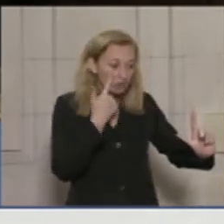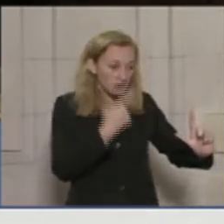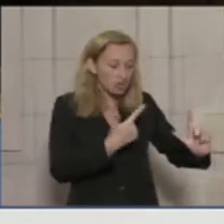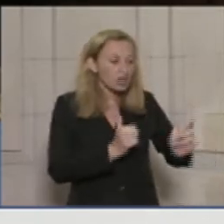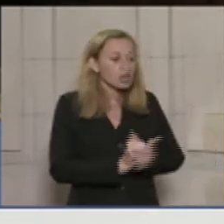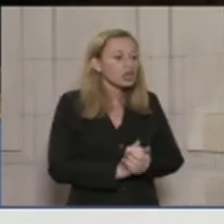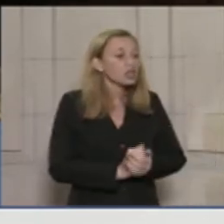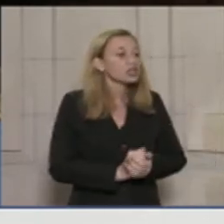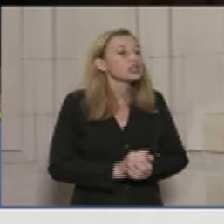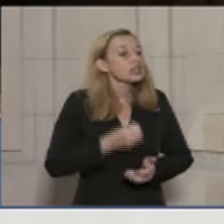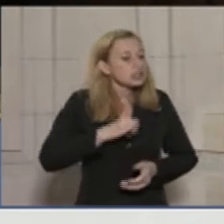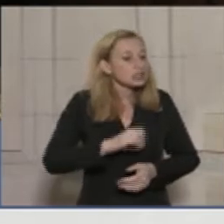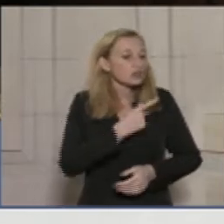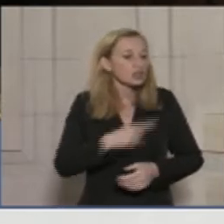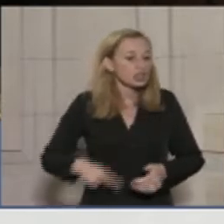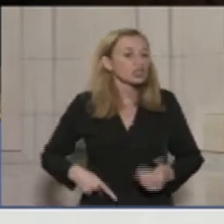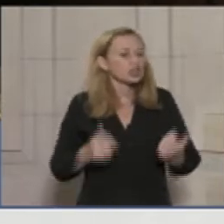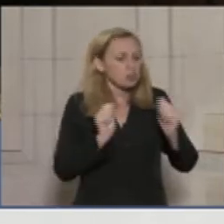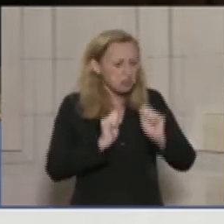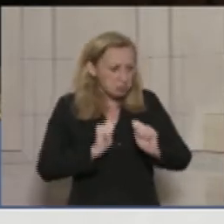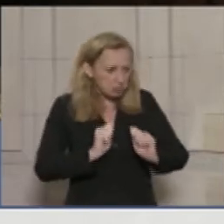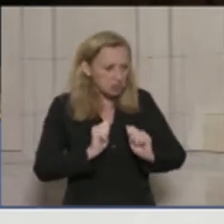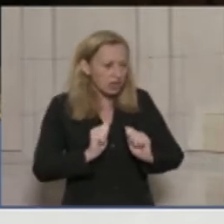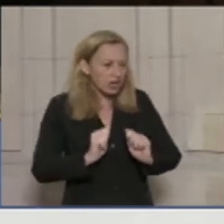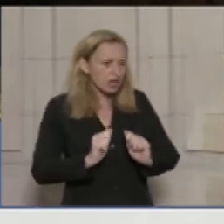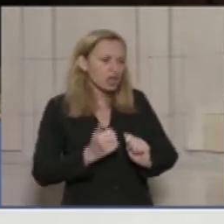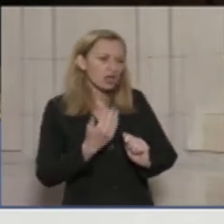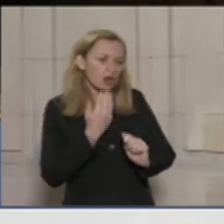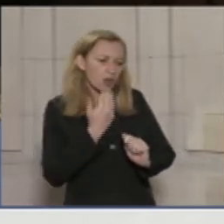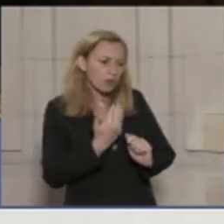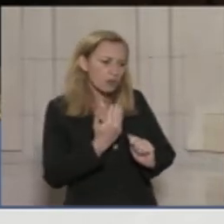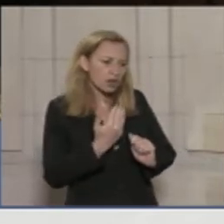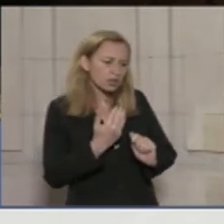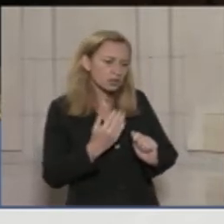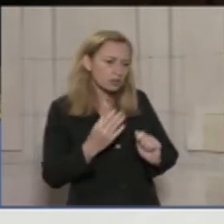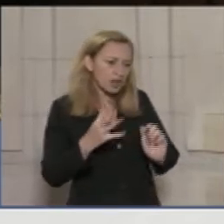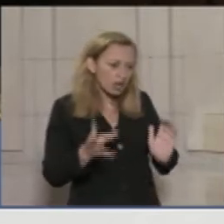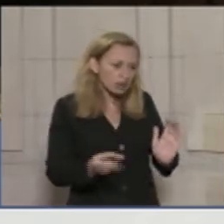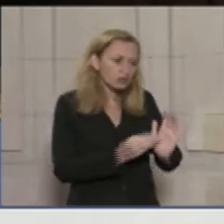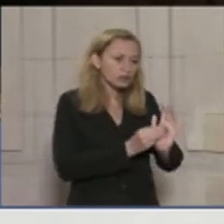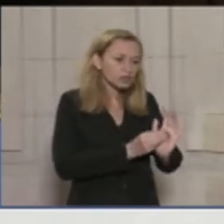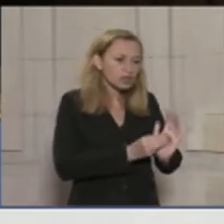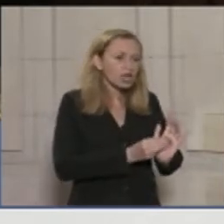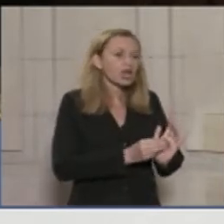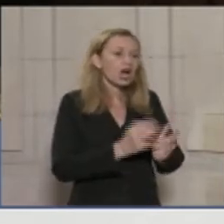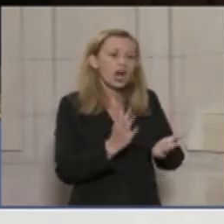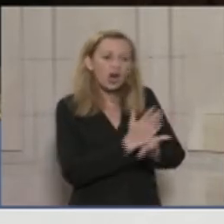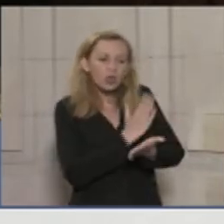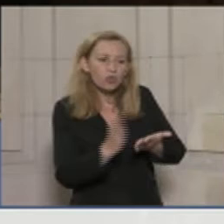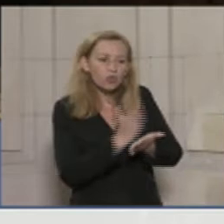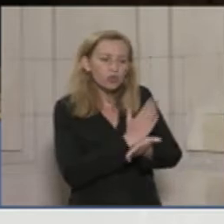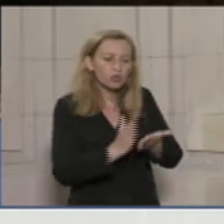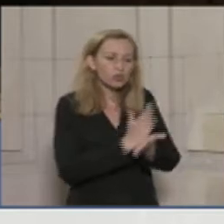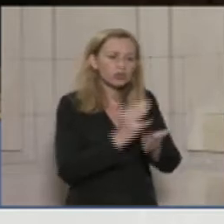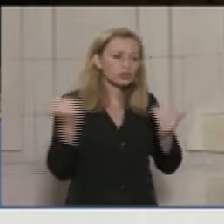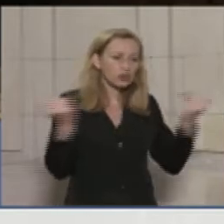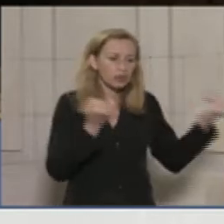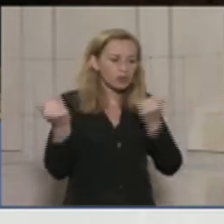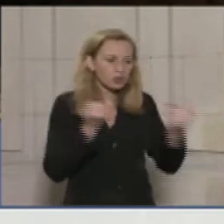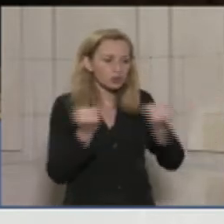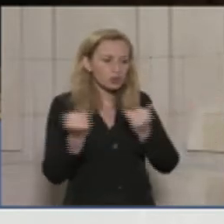mas se Vossa Excelência pudesse, eu solicito aqui a publicação de algumas informações desse mapa, por exemplo, a situação do